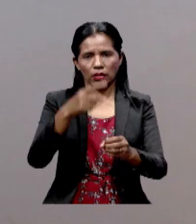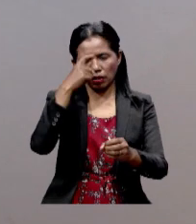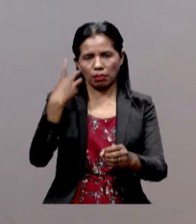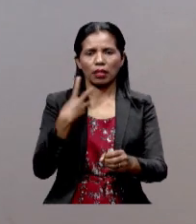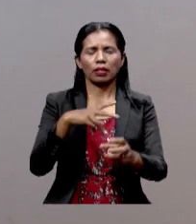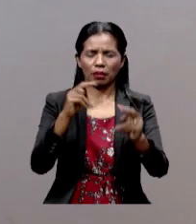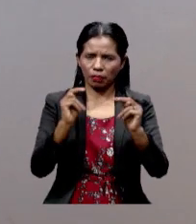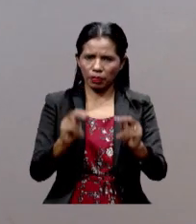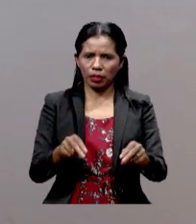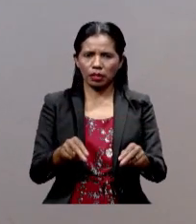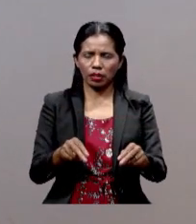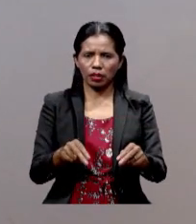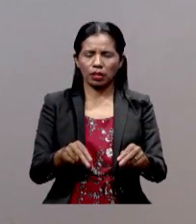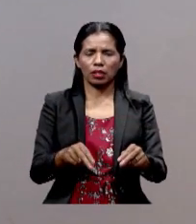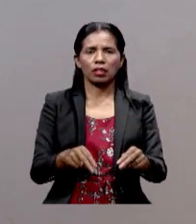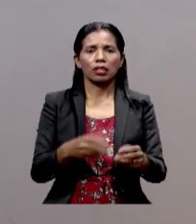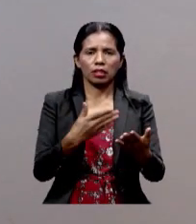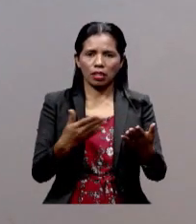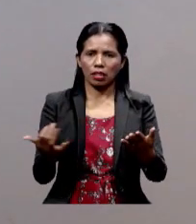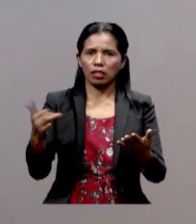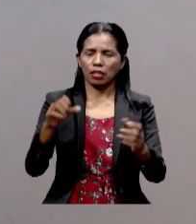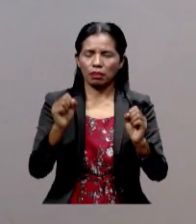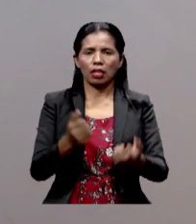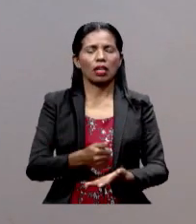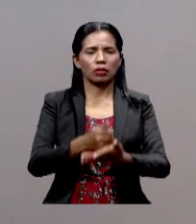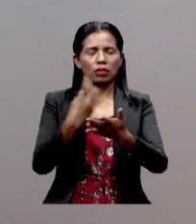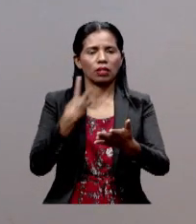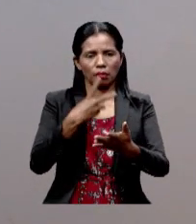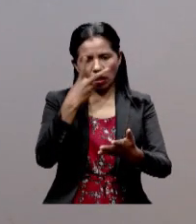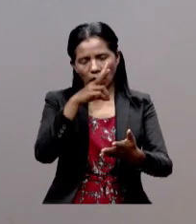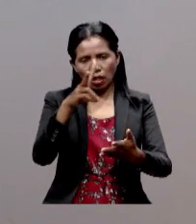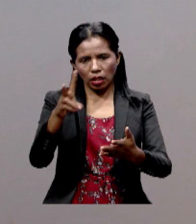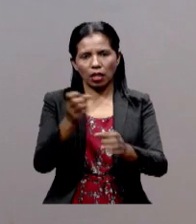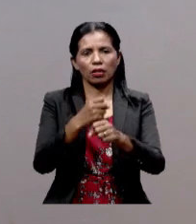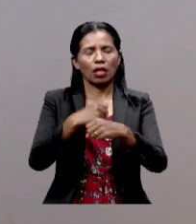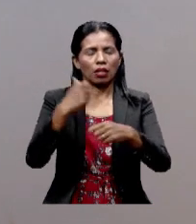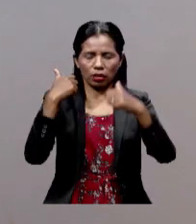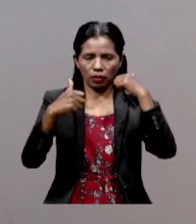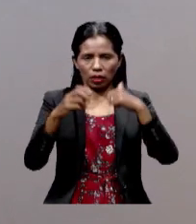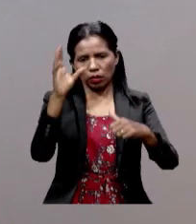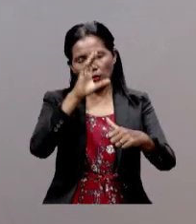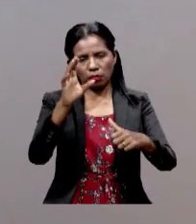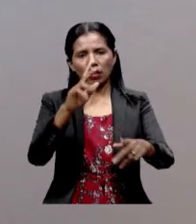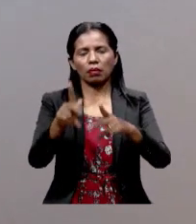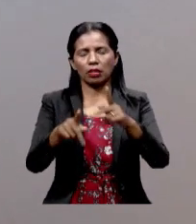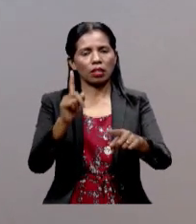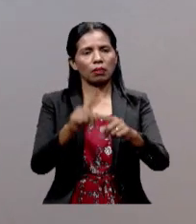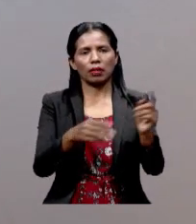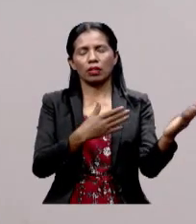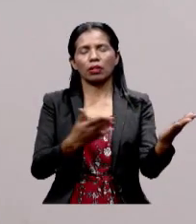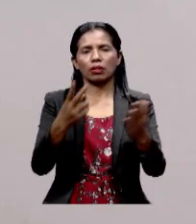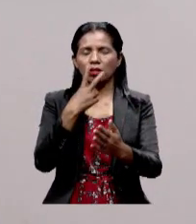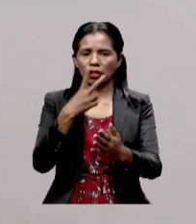precisa facilidades, né, para vela ajuda a operação conjunta lá nas atividades, né, o de dia que vela o efetivo